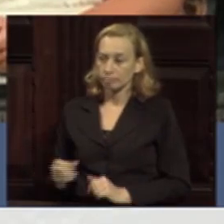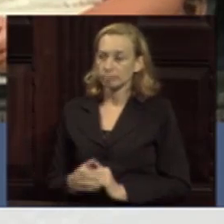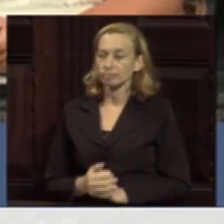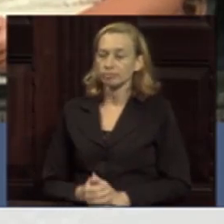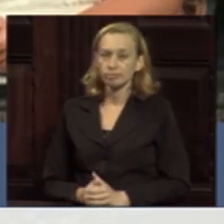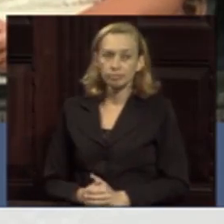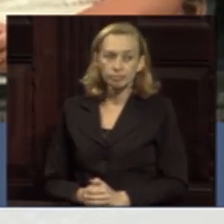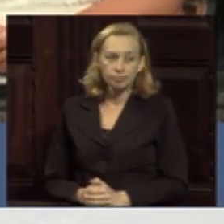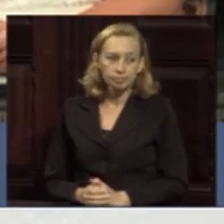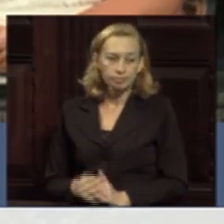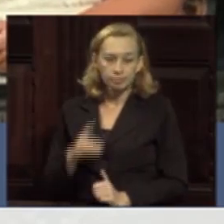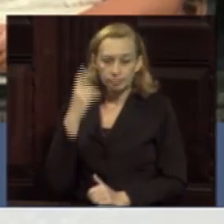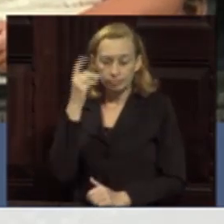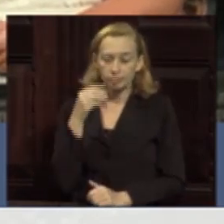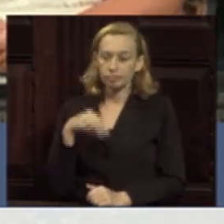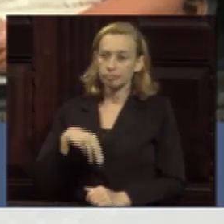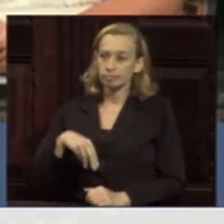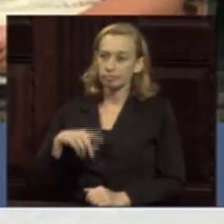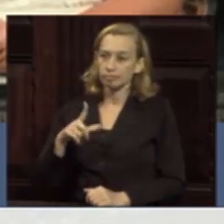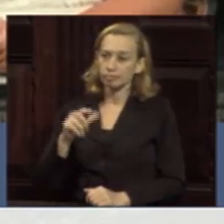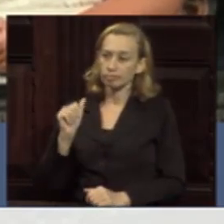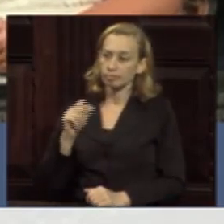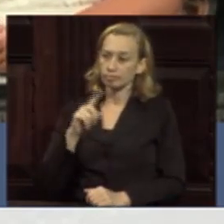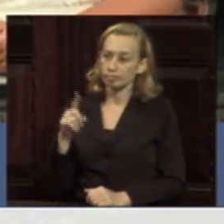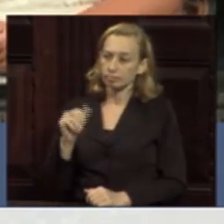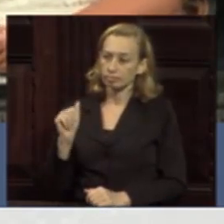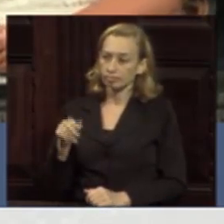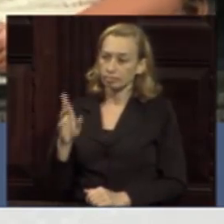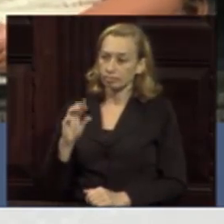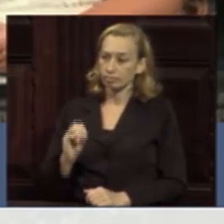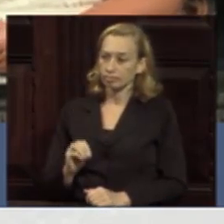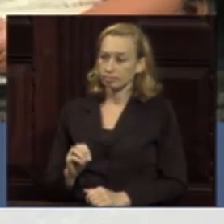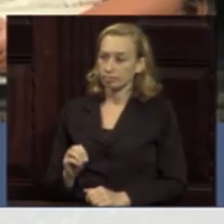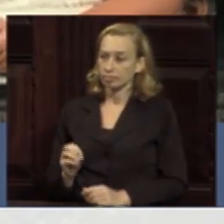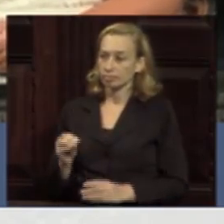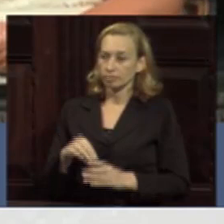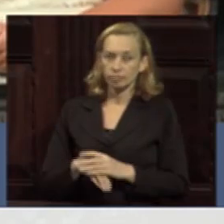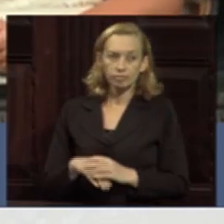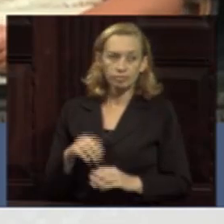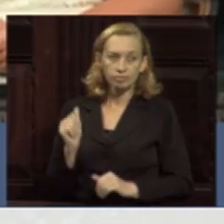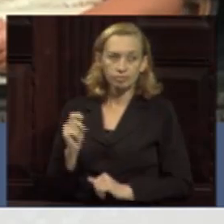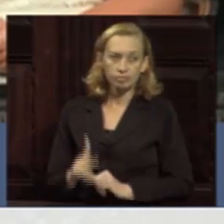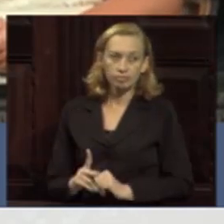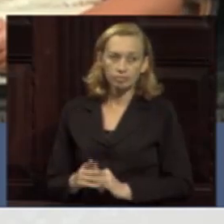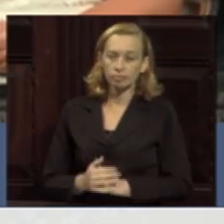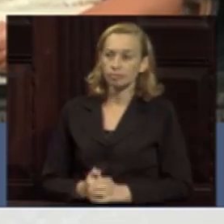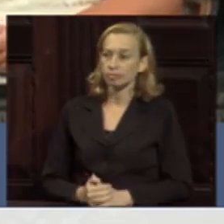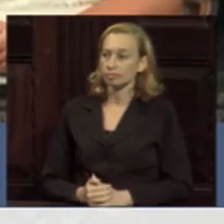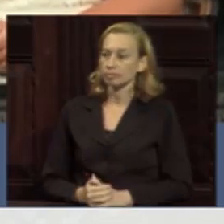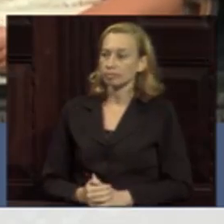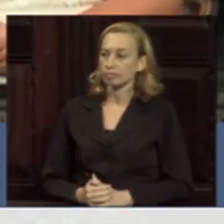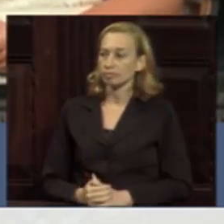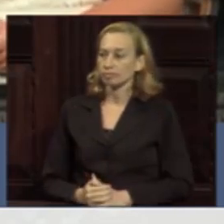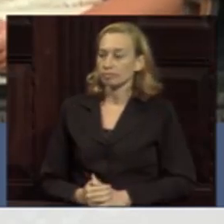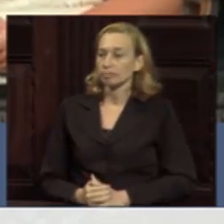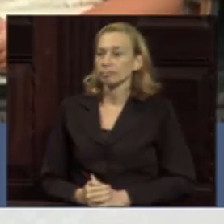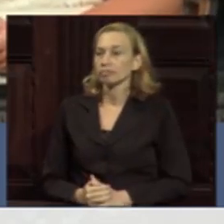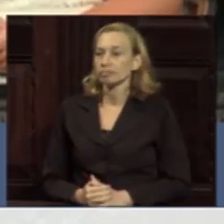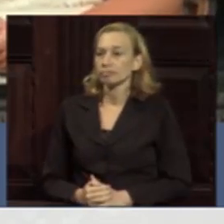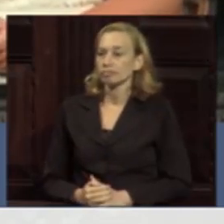De autoria, deputado André Lazzaroni. Em votação. Aprovado. Requerimento de inclusão na ordem do dia do projeto de